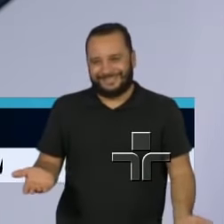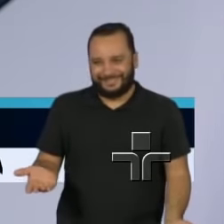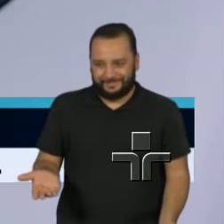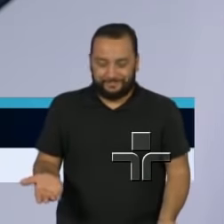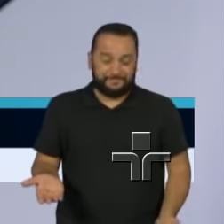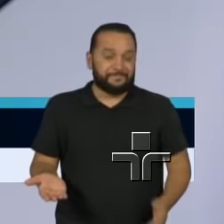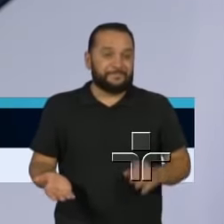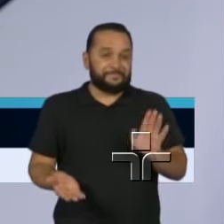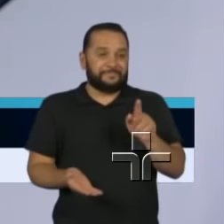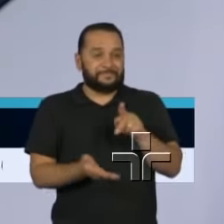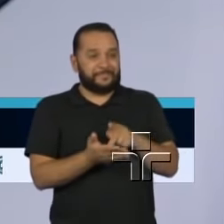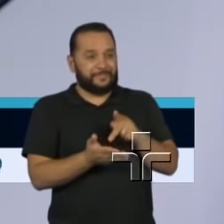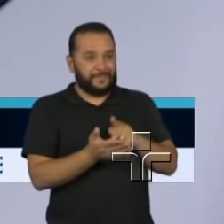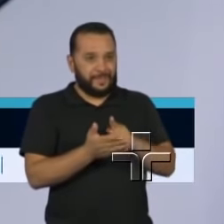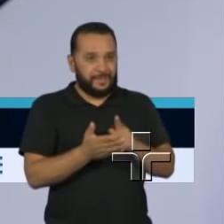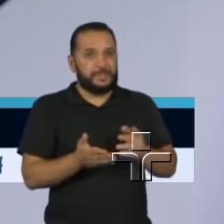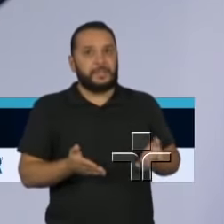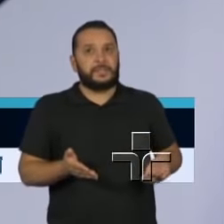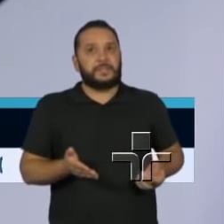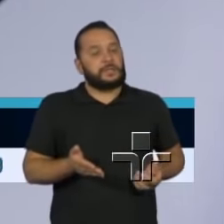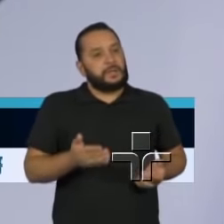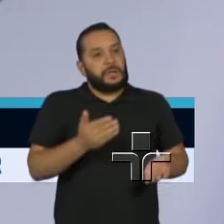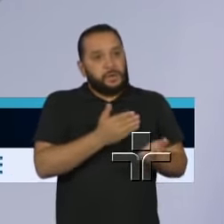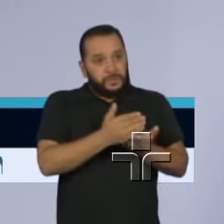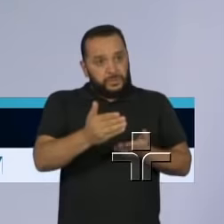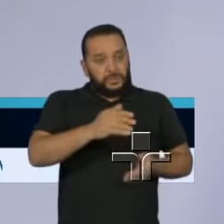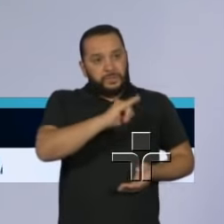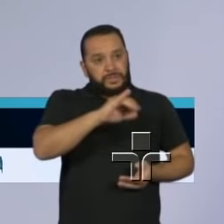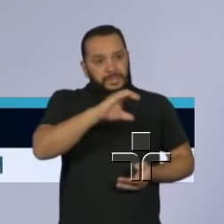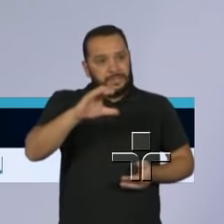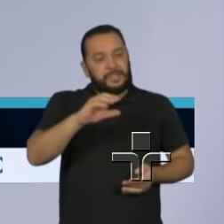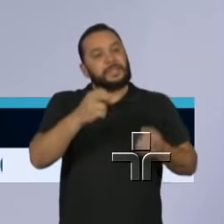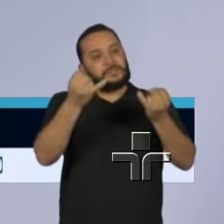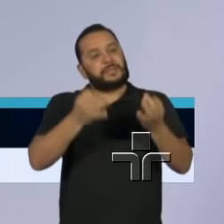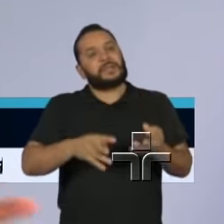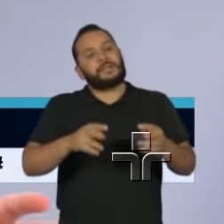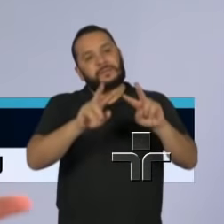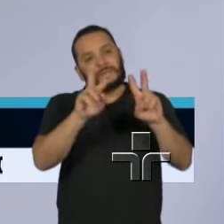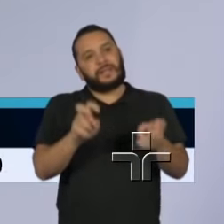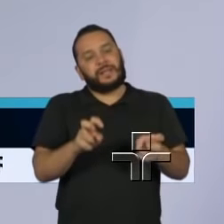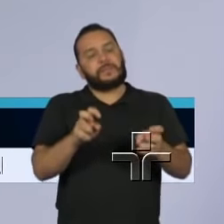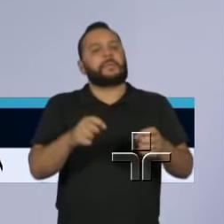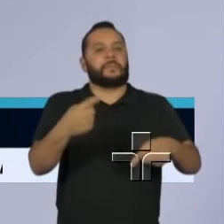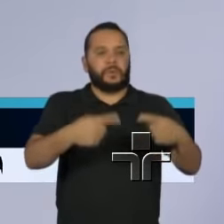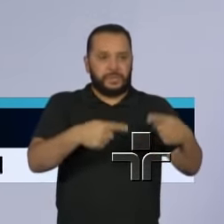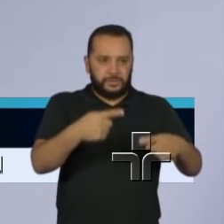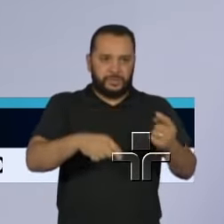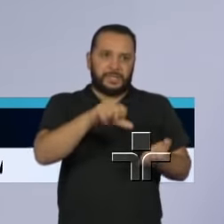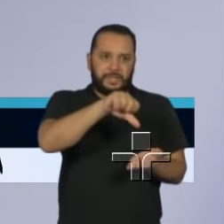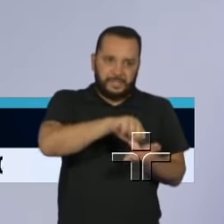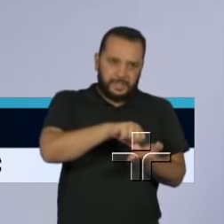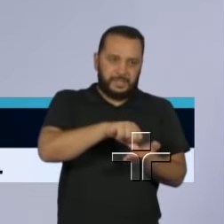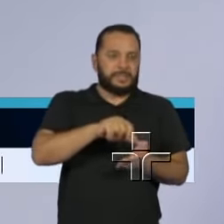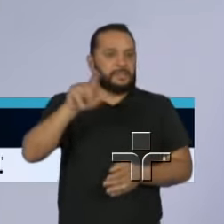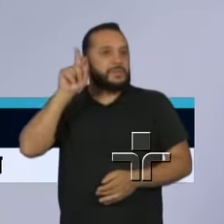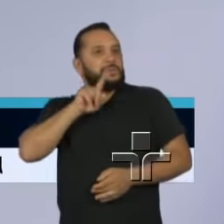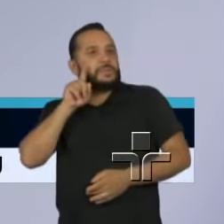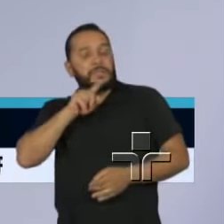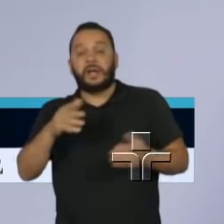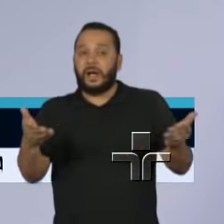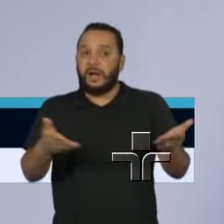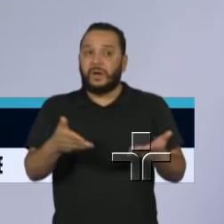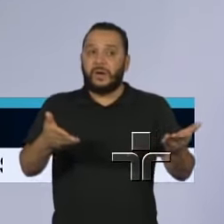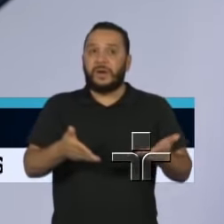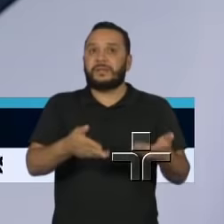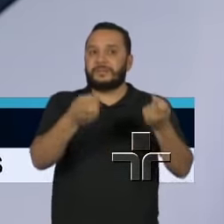curioso, a gente começou aqui o jornal falando de um tema geopolítico, Irã, Estados Unidos. E aparentemente a gente está falando de uma